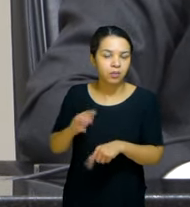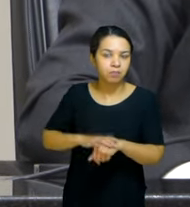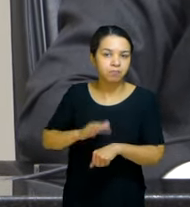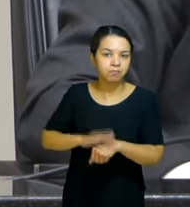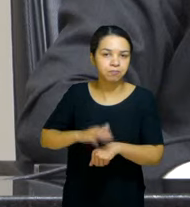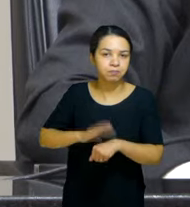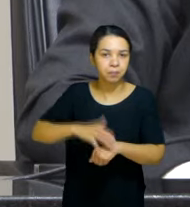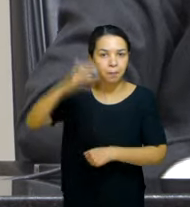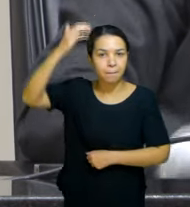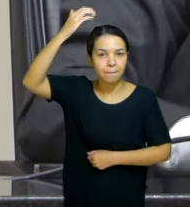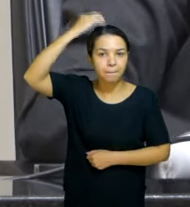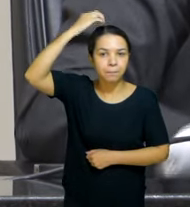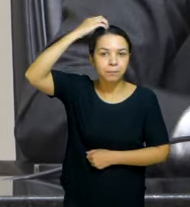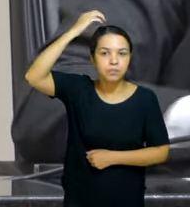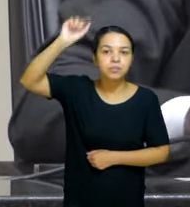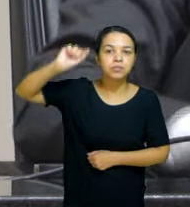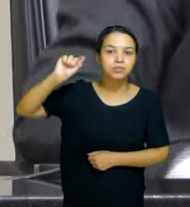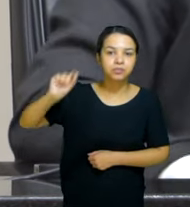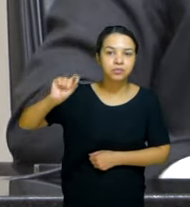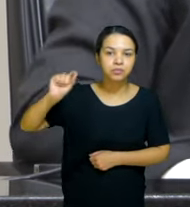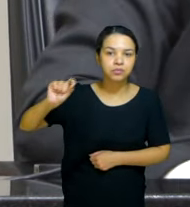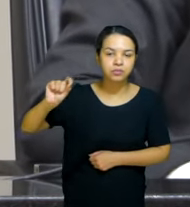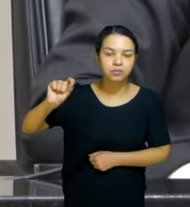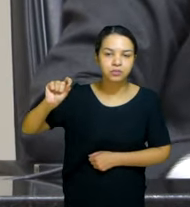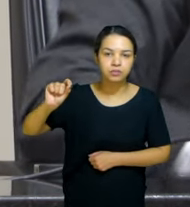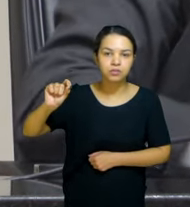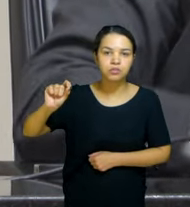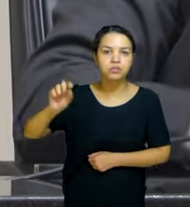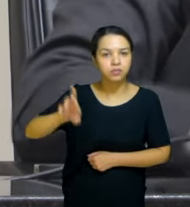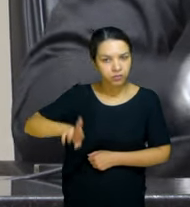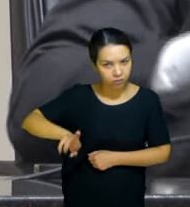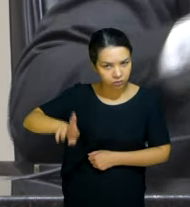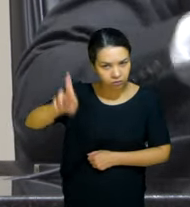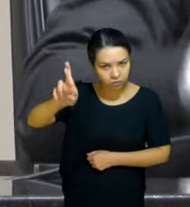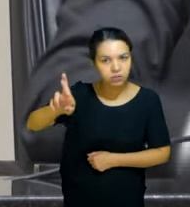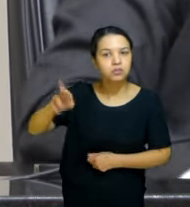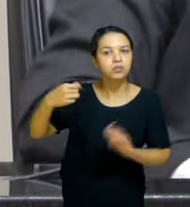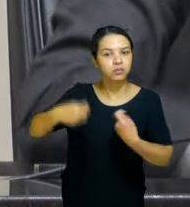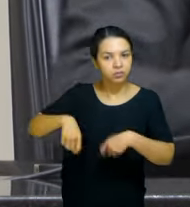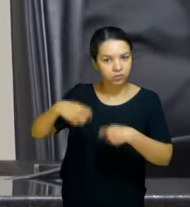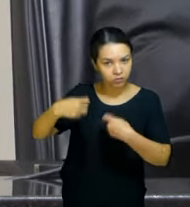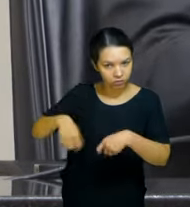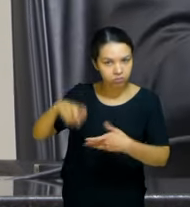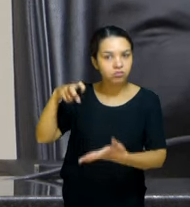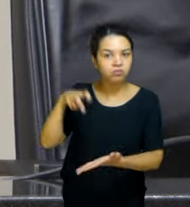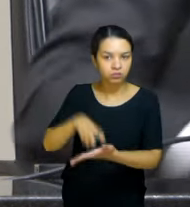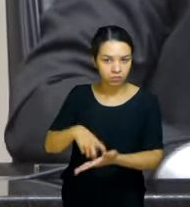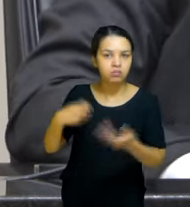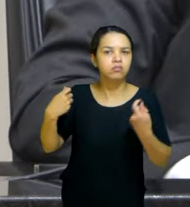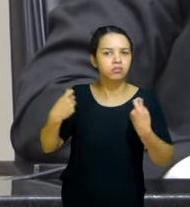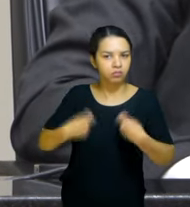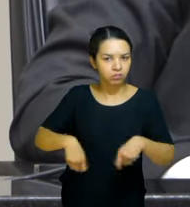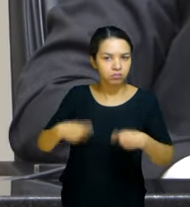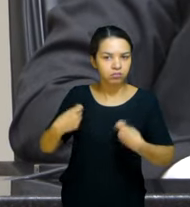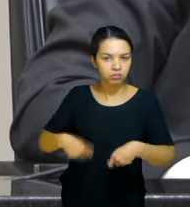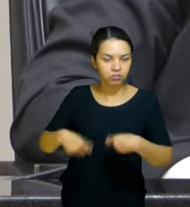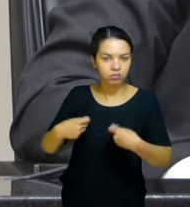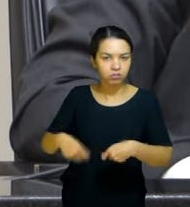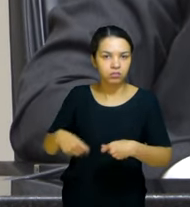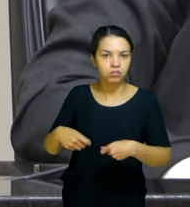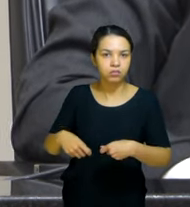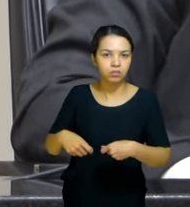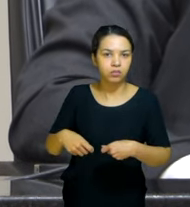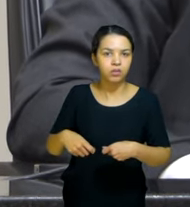culpados desse processo? Devem ser responsabilizados? Tem que ser responsabilizados para que para o bem do